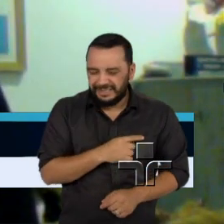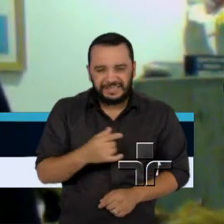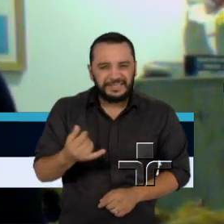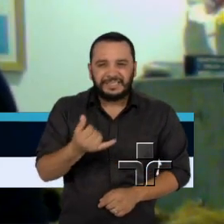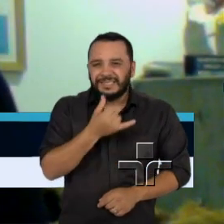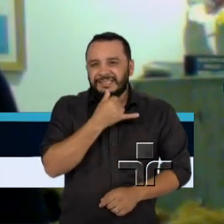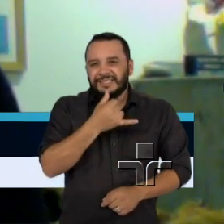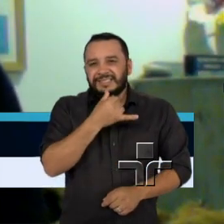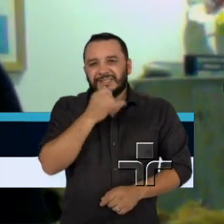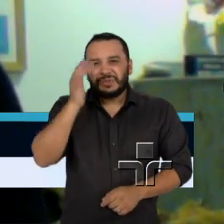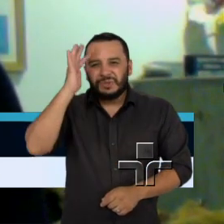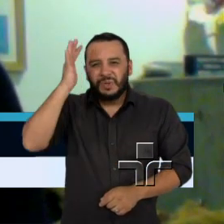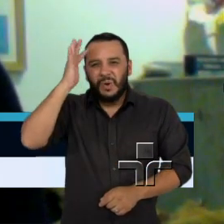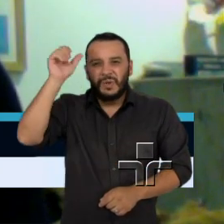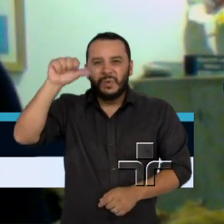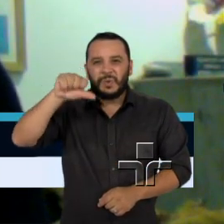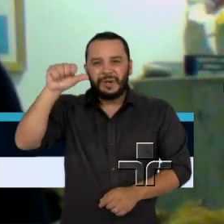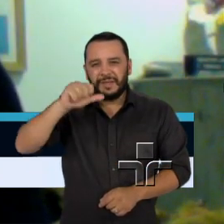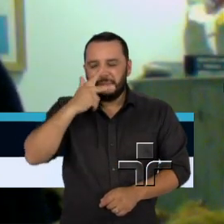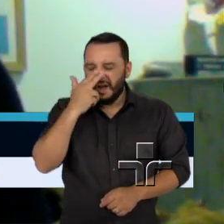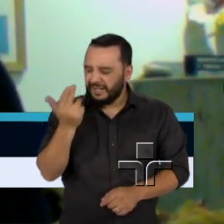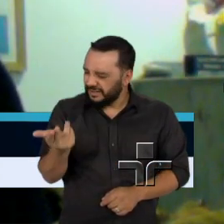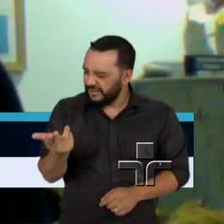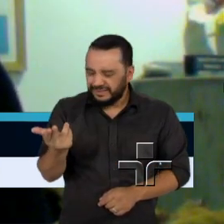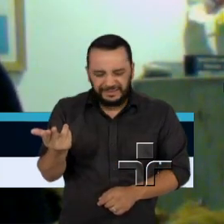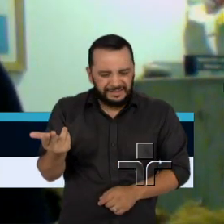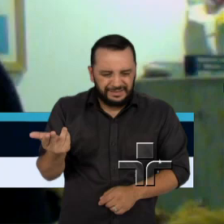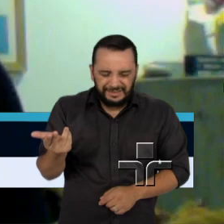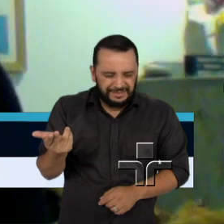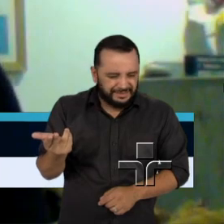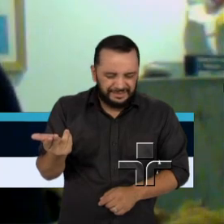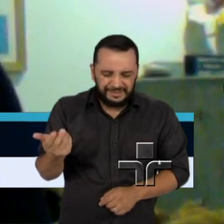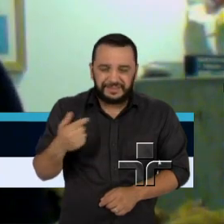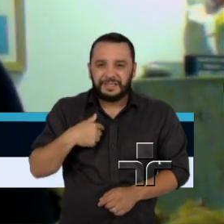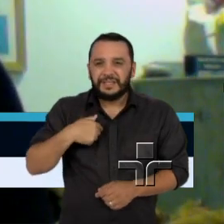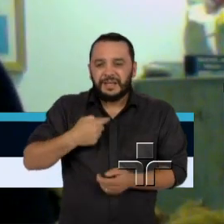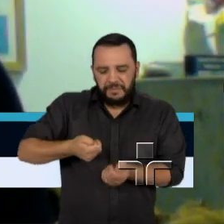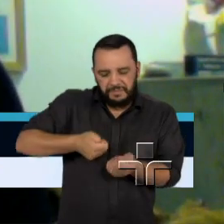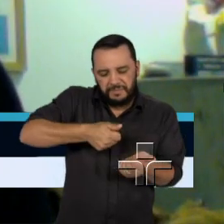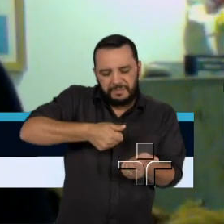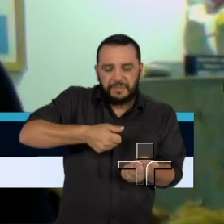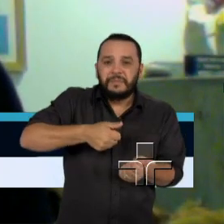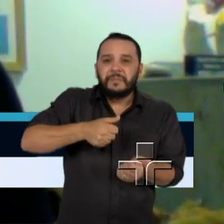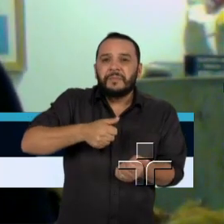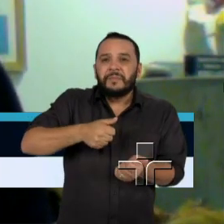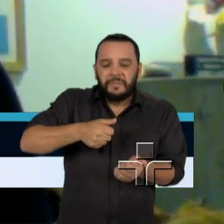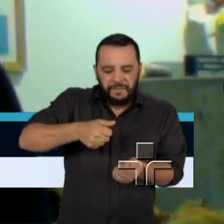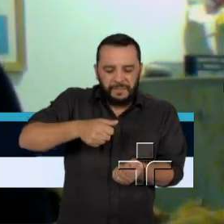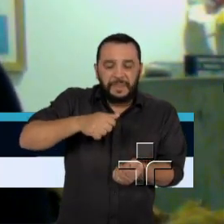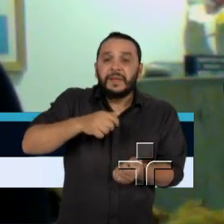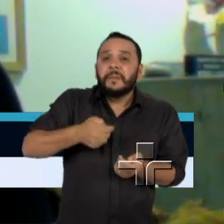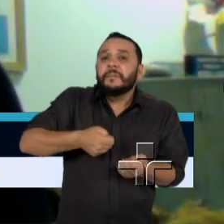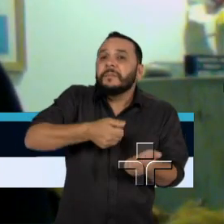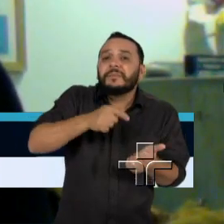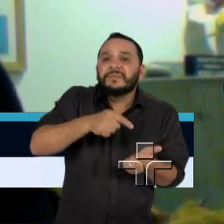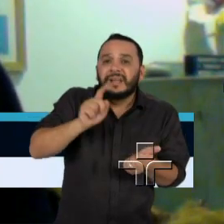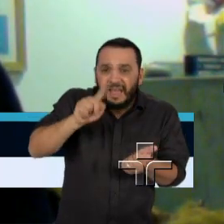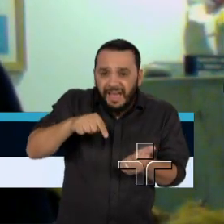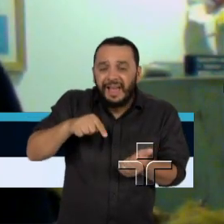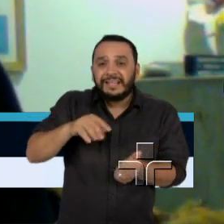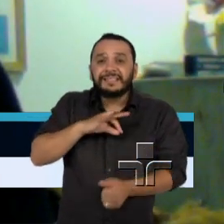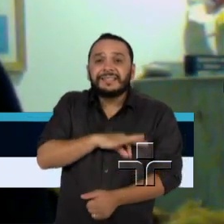se dão conta, mas quando fala de bolsa, a gente está falando do salário dos pesquisadores do